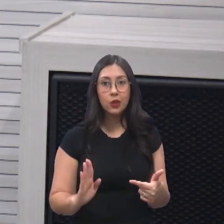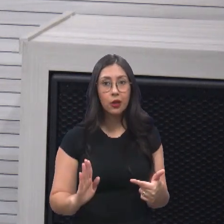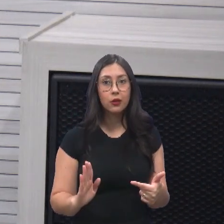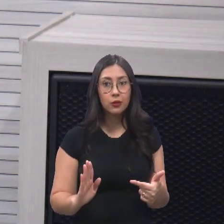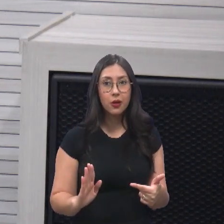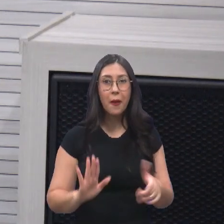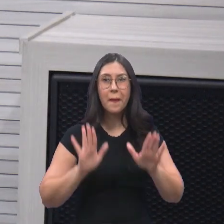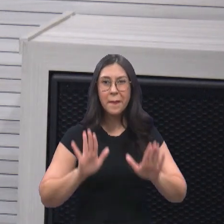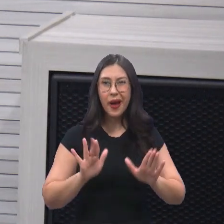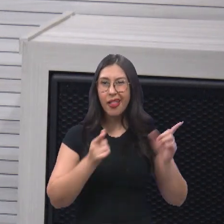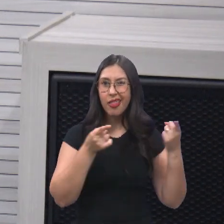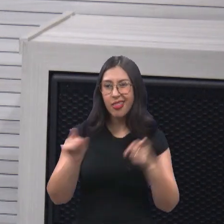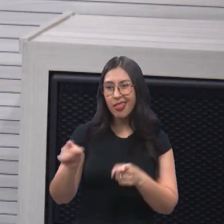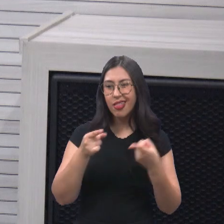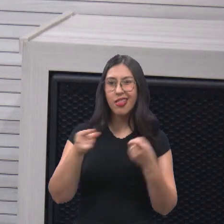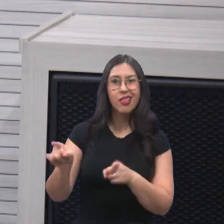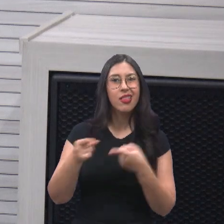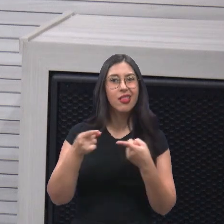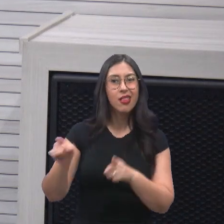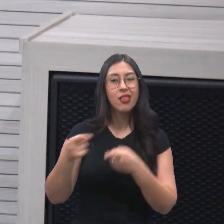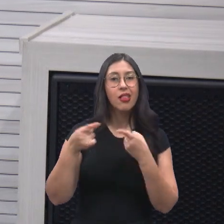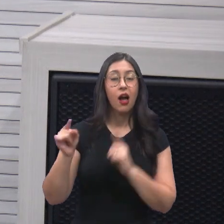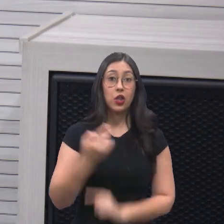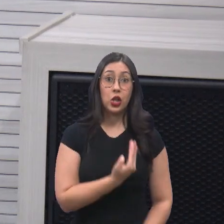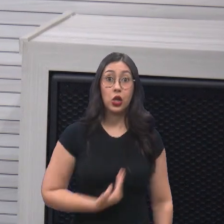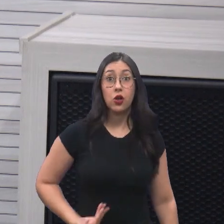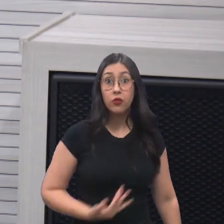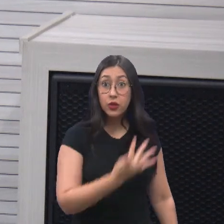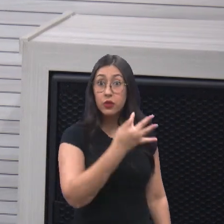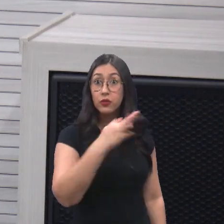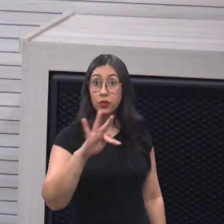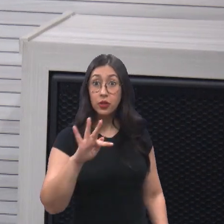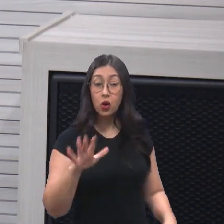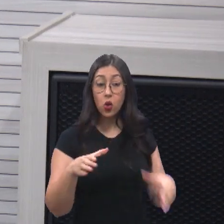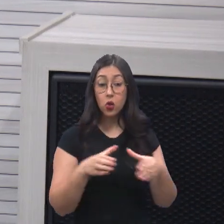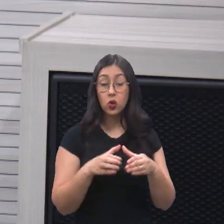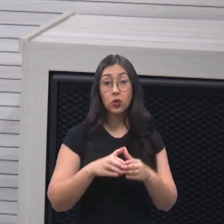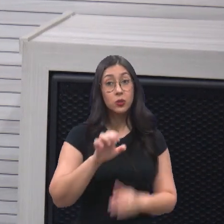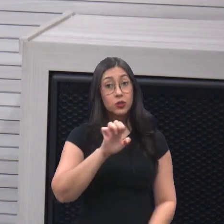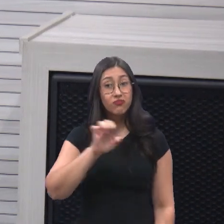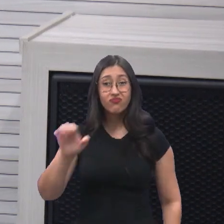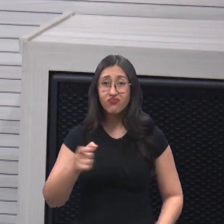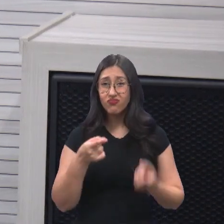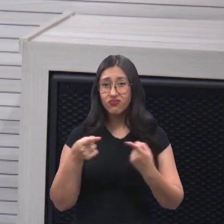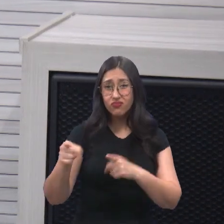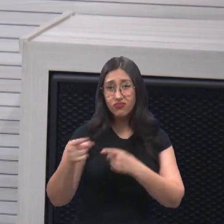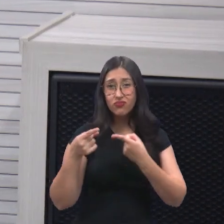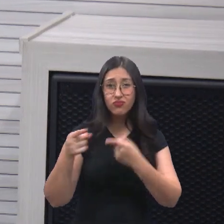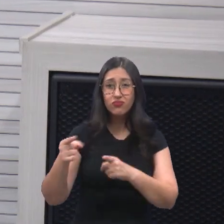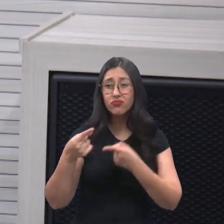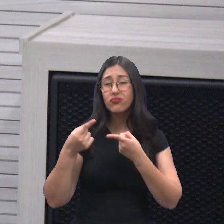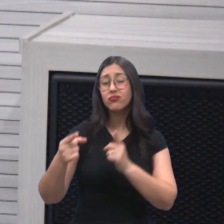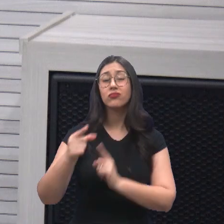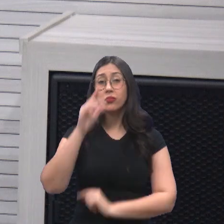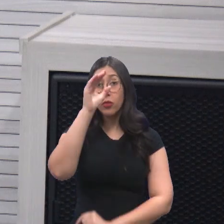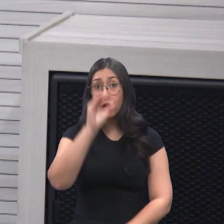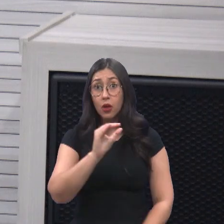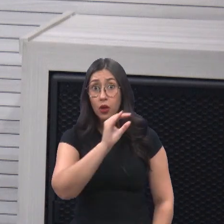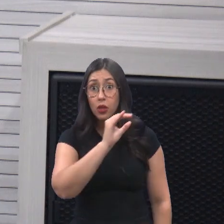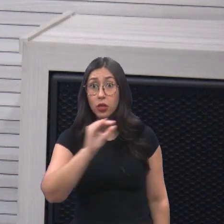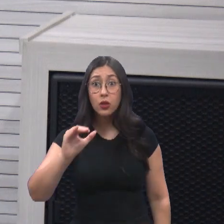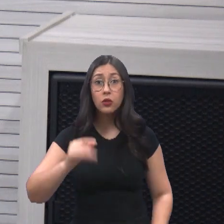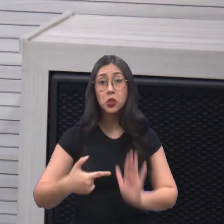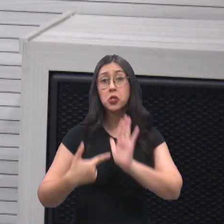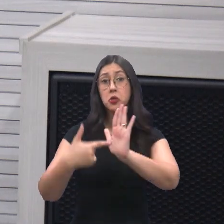perseguição religiosa que é feita pelo governo federal, pela esquerda, aos católicos que expressam a sua